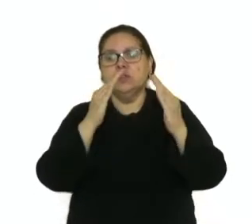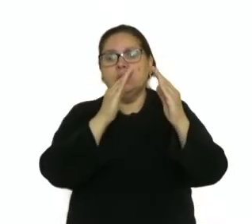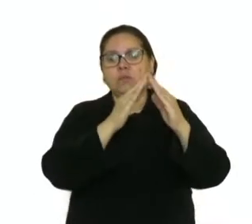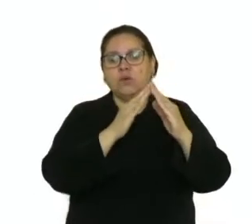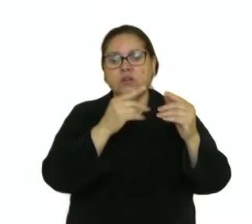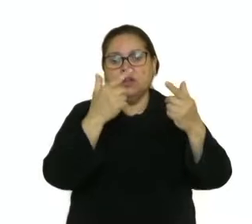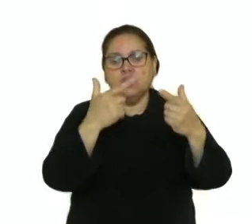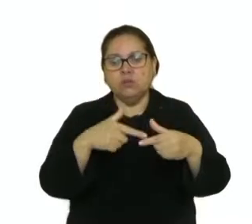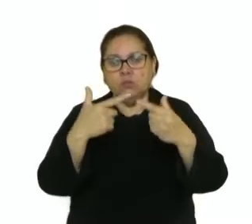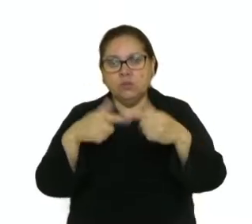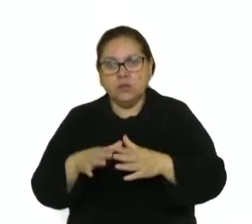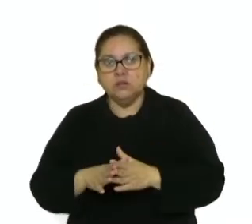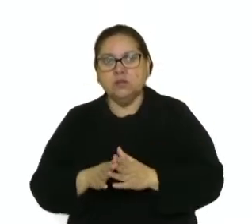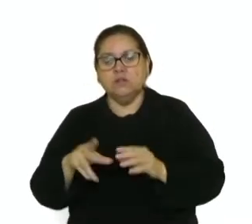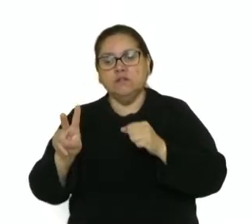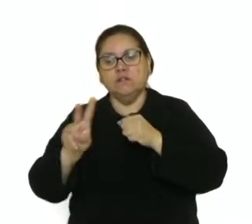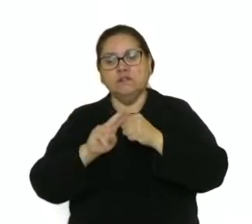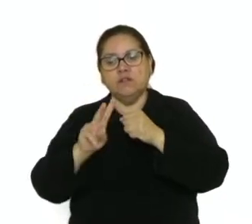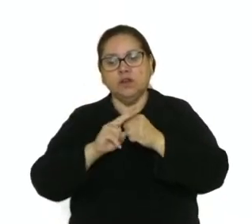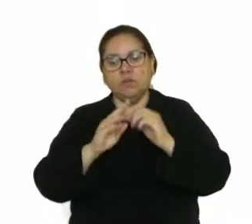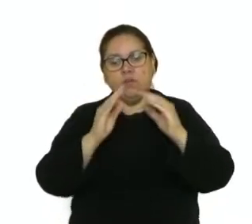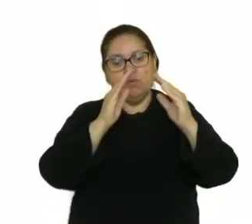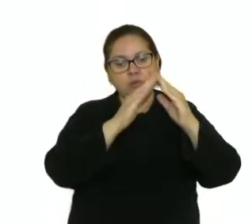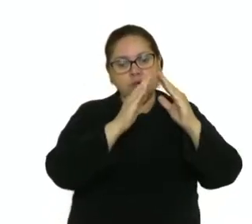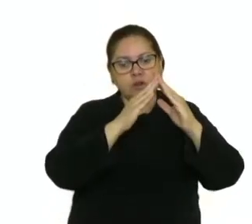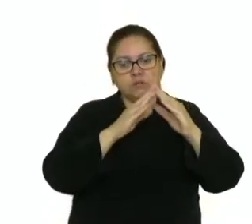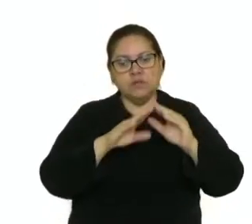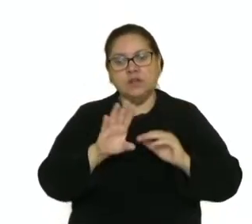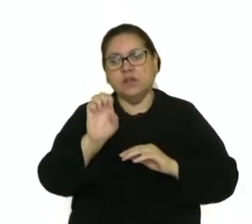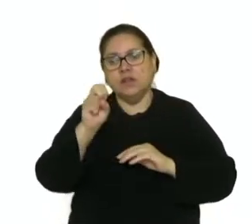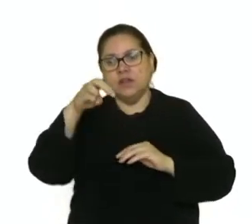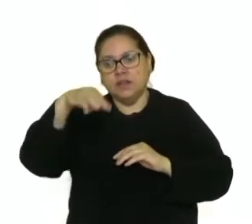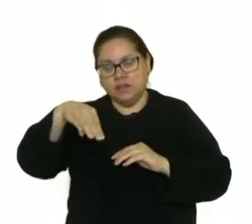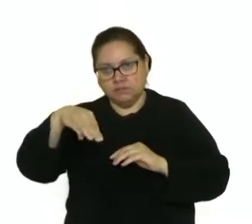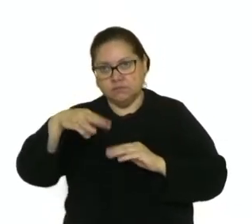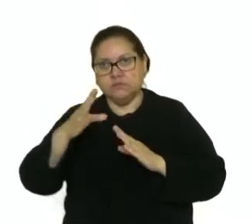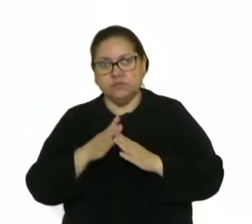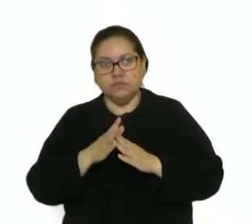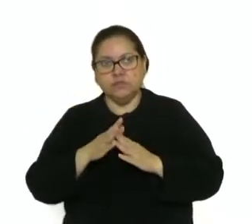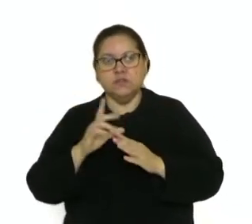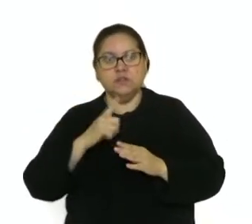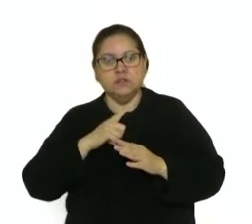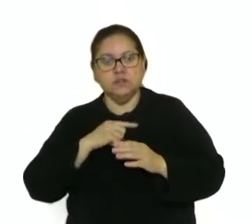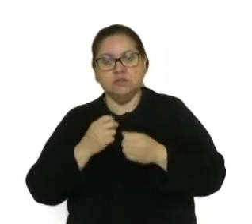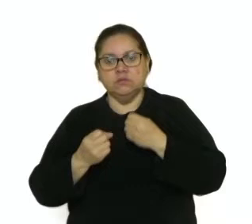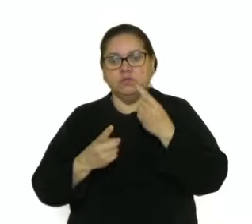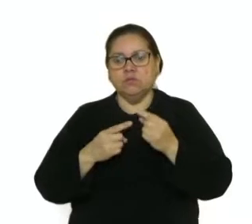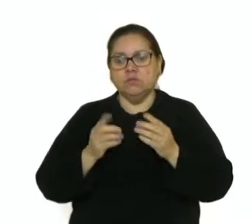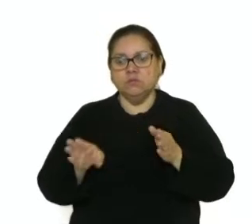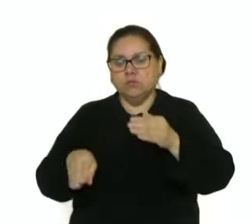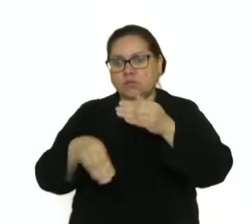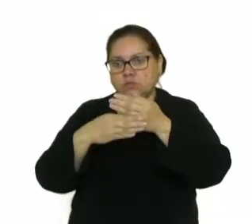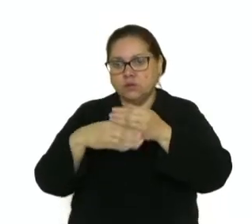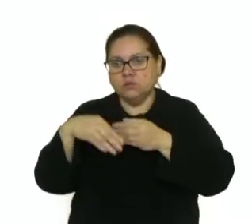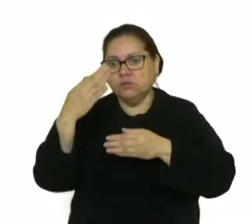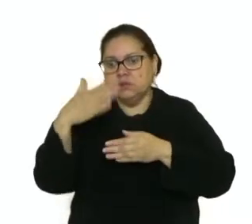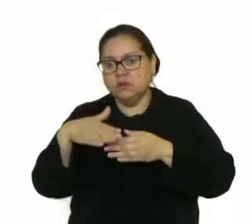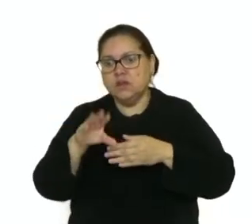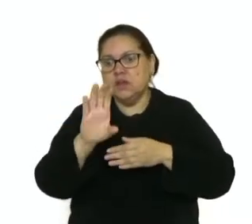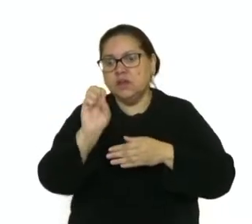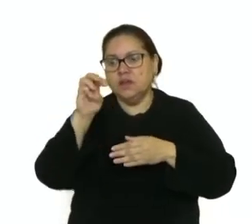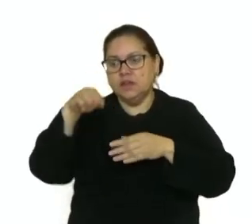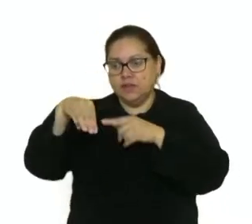mora em algum lugar. O verbo morar exige a preposição em, né? A gente tem que ter ali como complemento a presença do